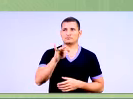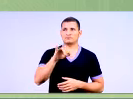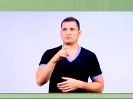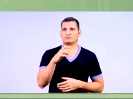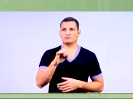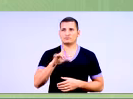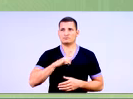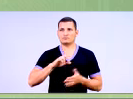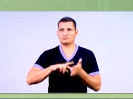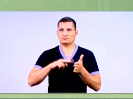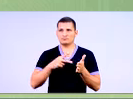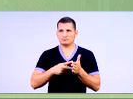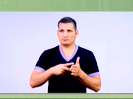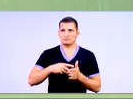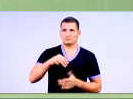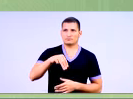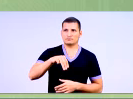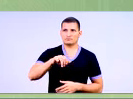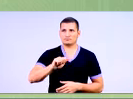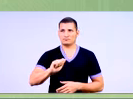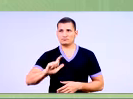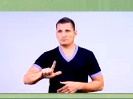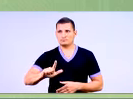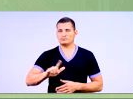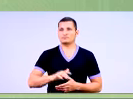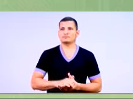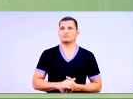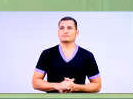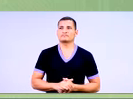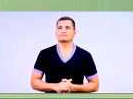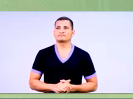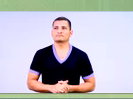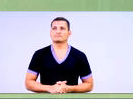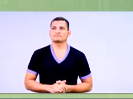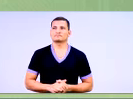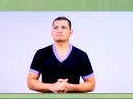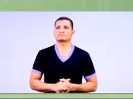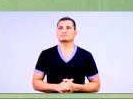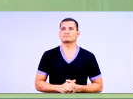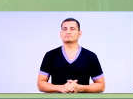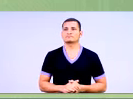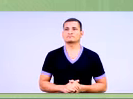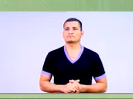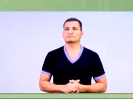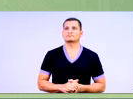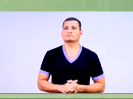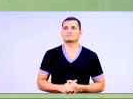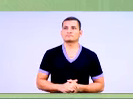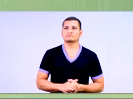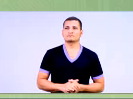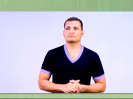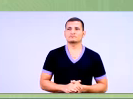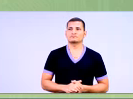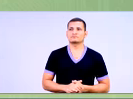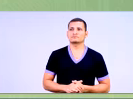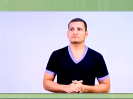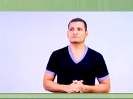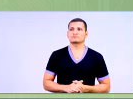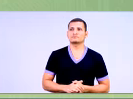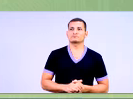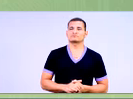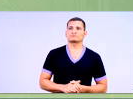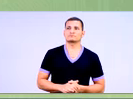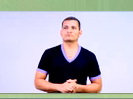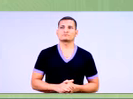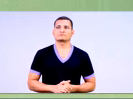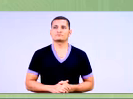um significado de mal, de algo que não foi, de desentendimento. No